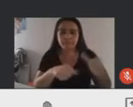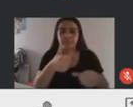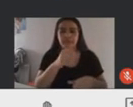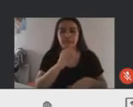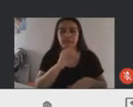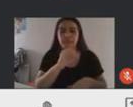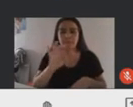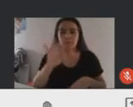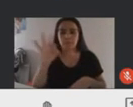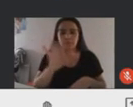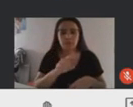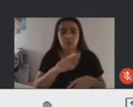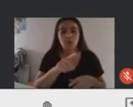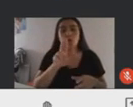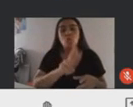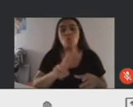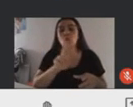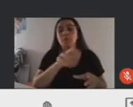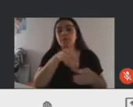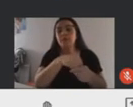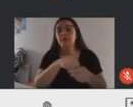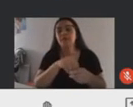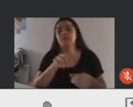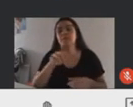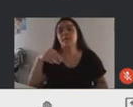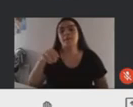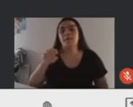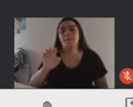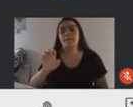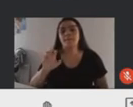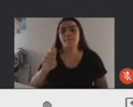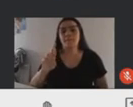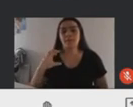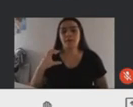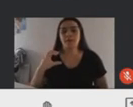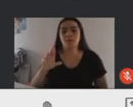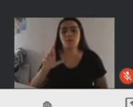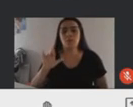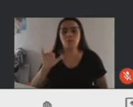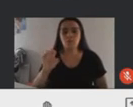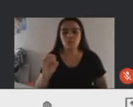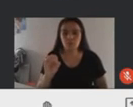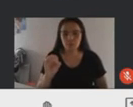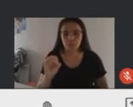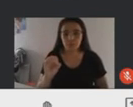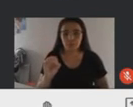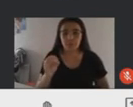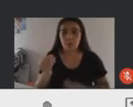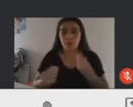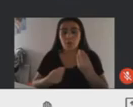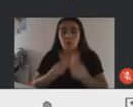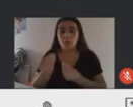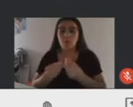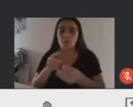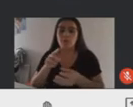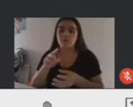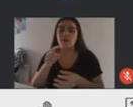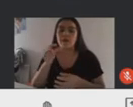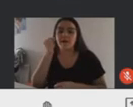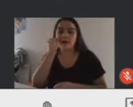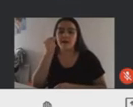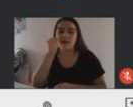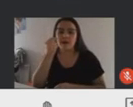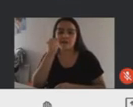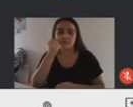mercúrio, para determinação de mercúrio em ratinhos. É um trabalho em parceria